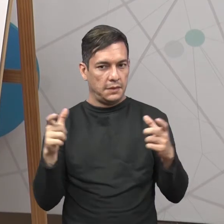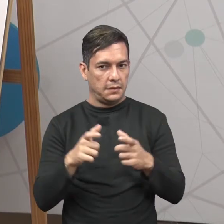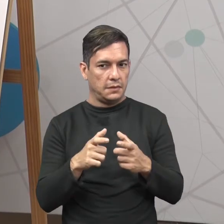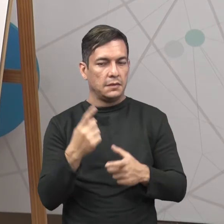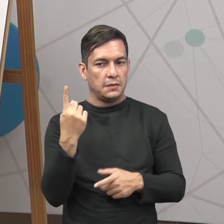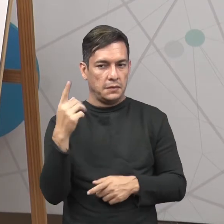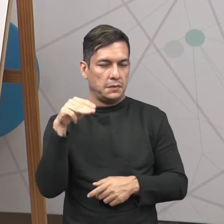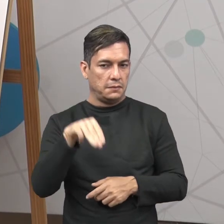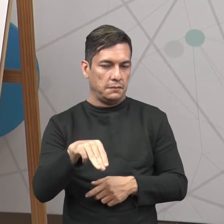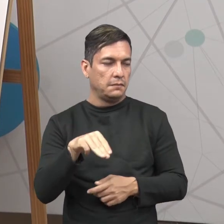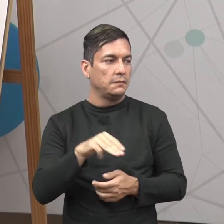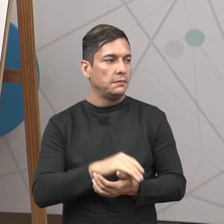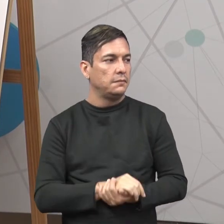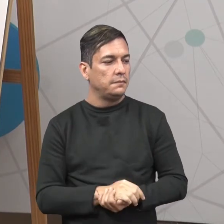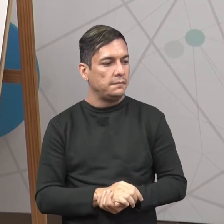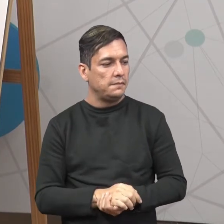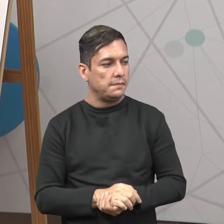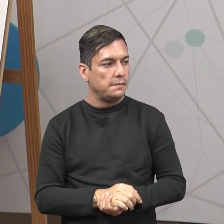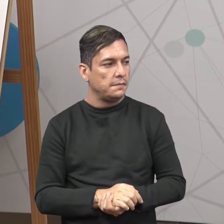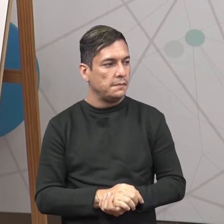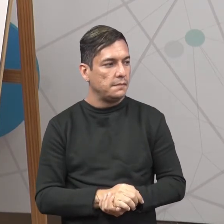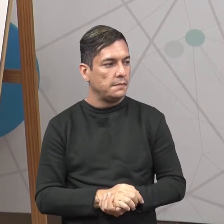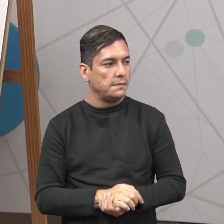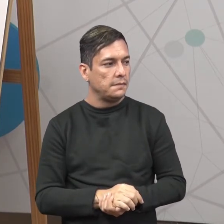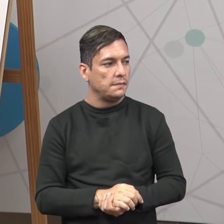menores que 1 metro, não é mesmo?